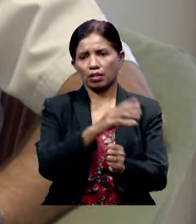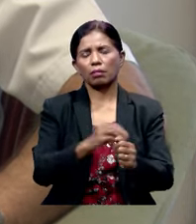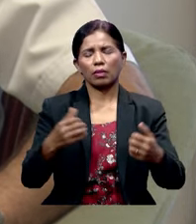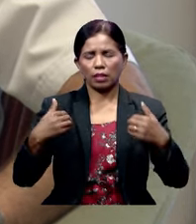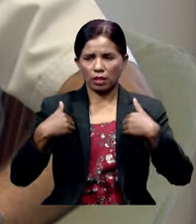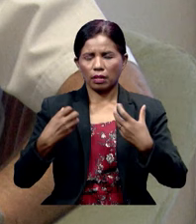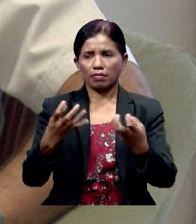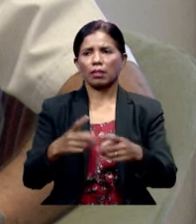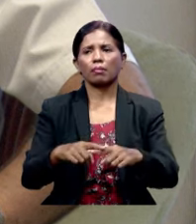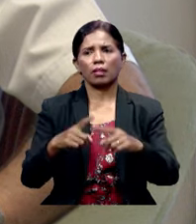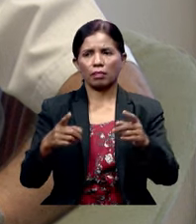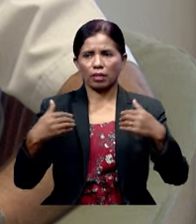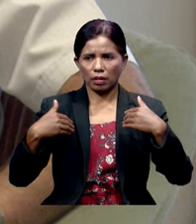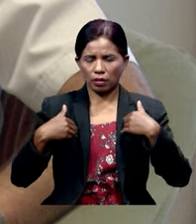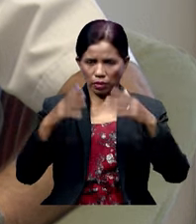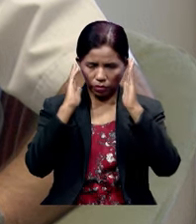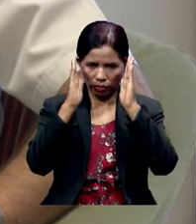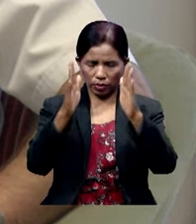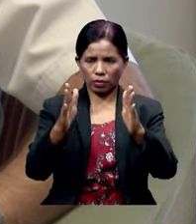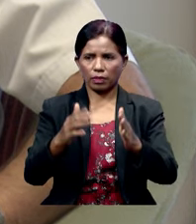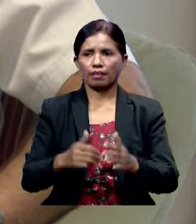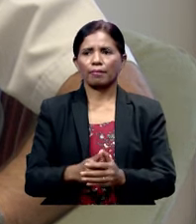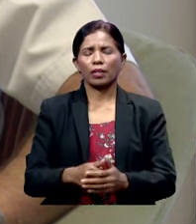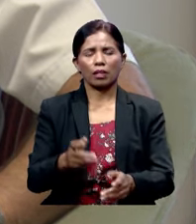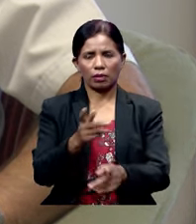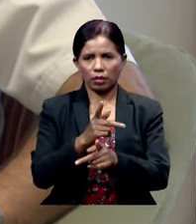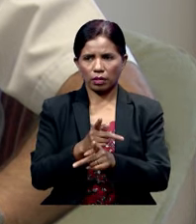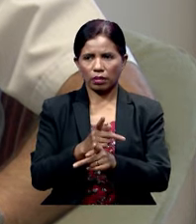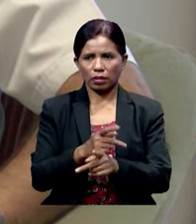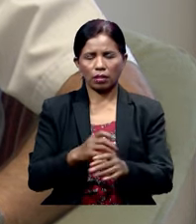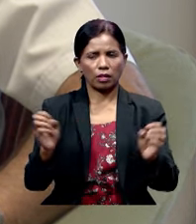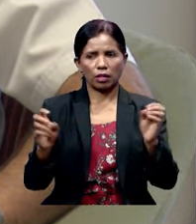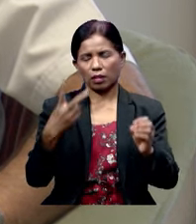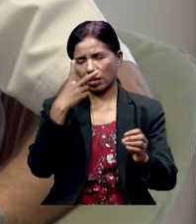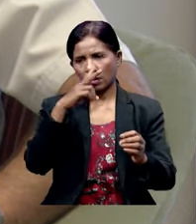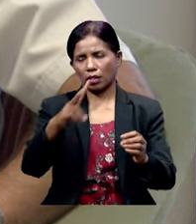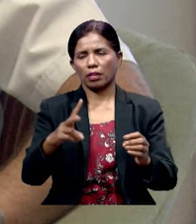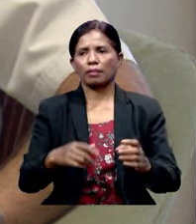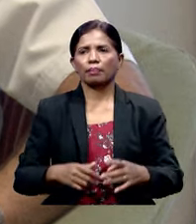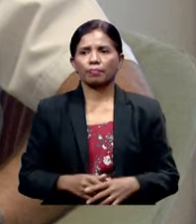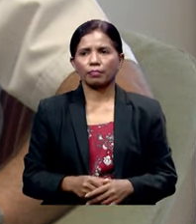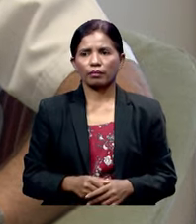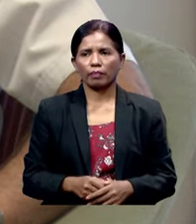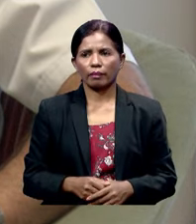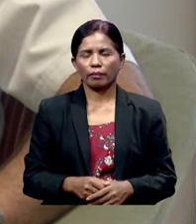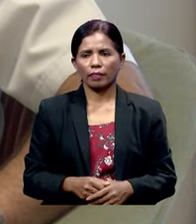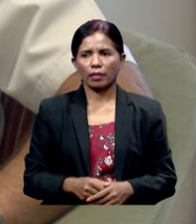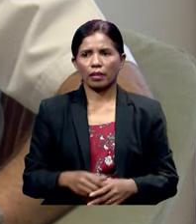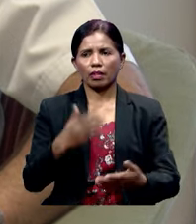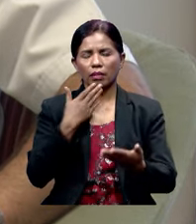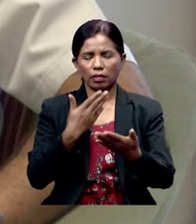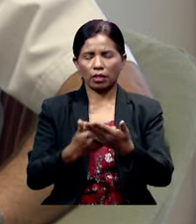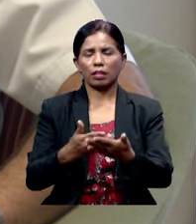Mas temos que fazer muita atenção muita atenção não através de proibição isto is é negócio do